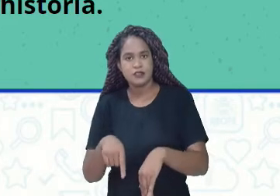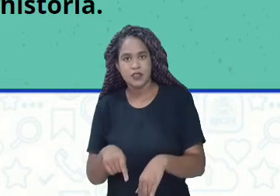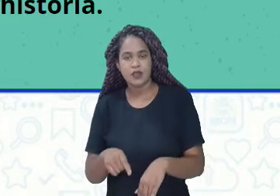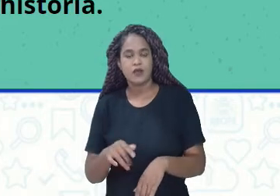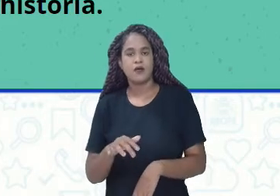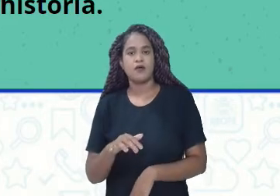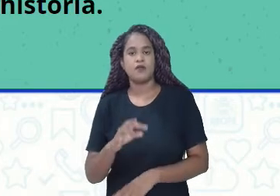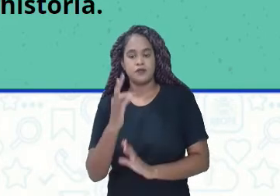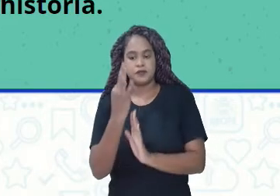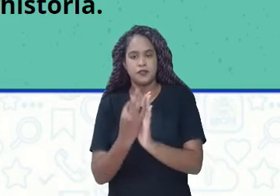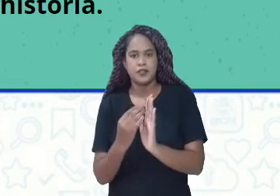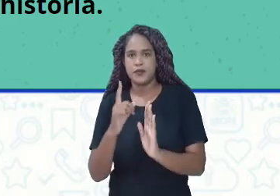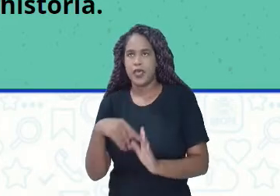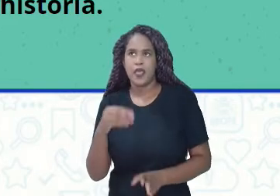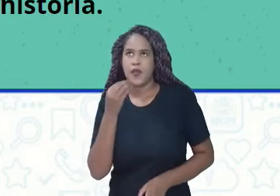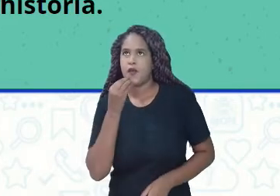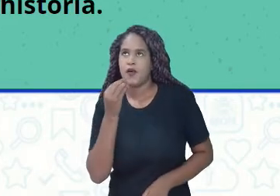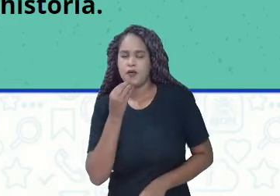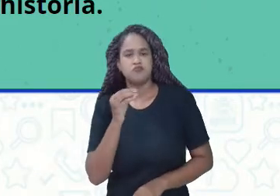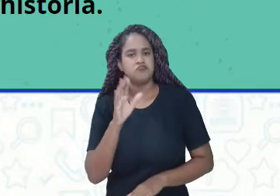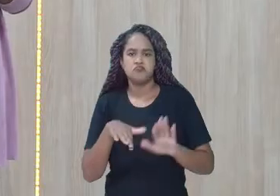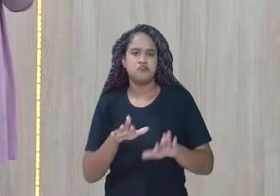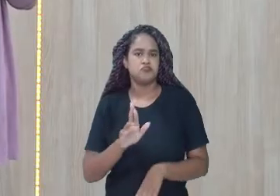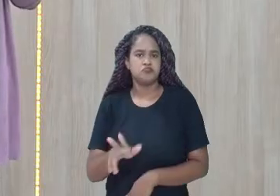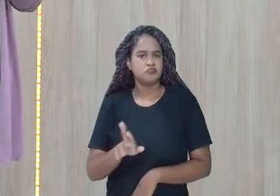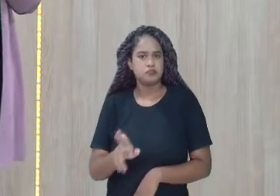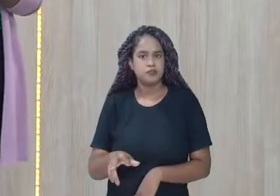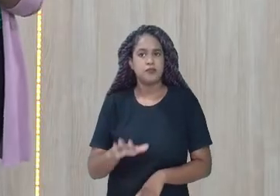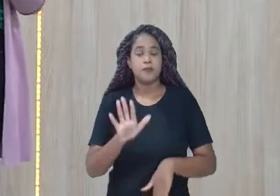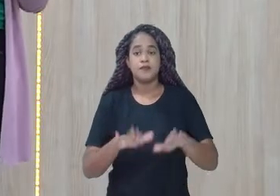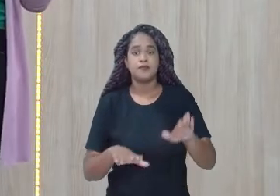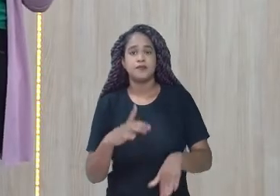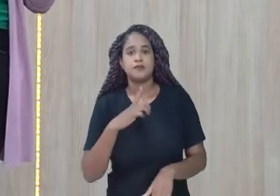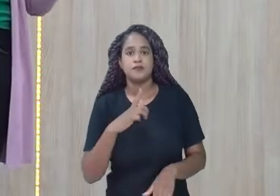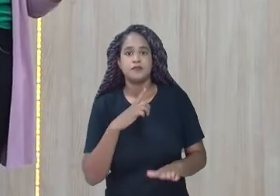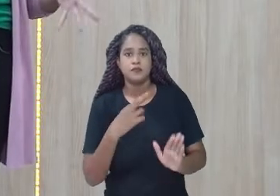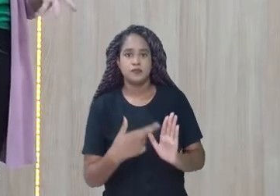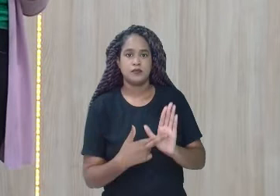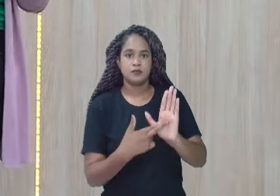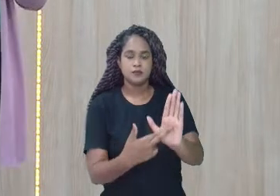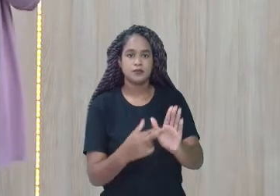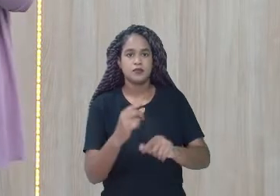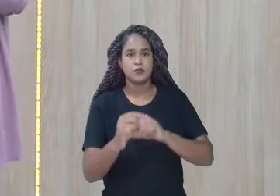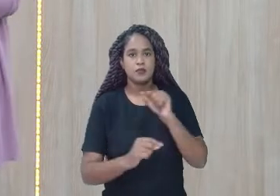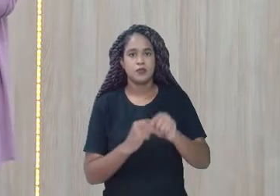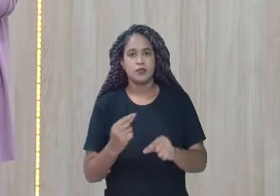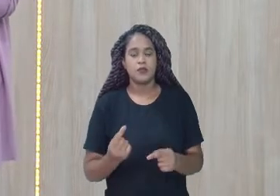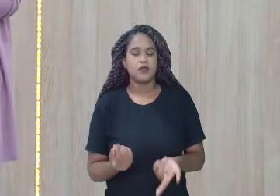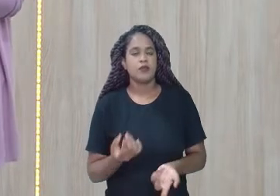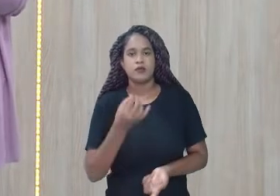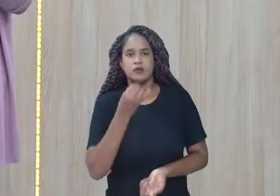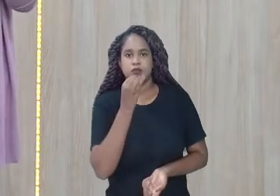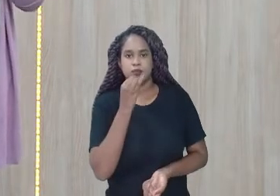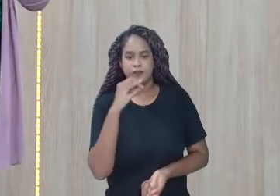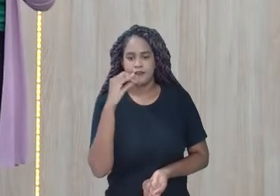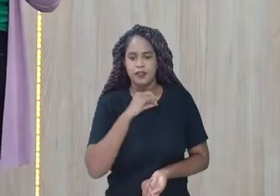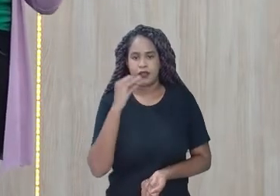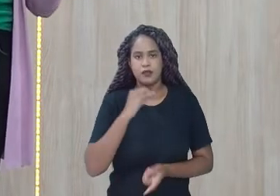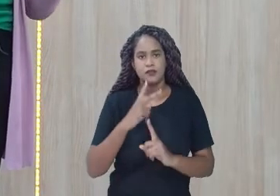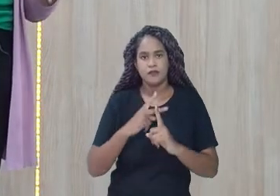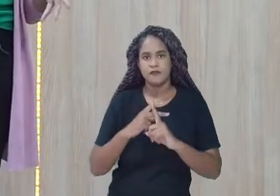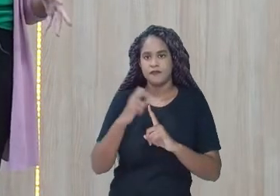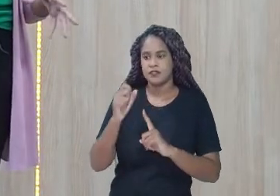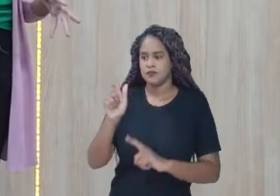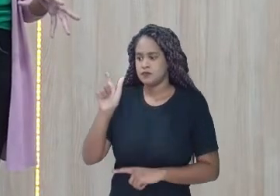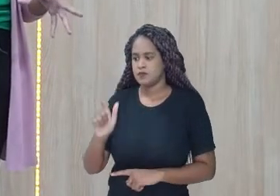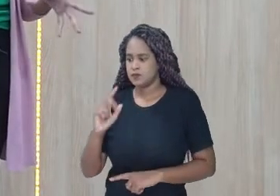Às vezes, muitas vezes, a gente vai ter na fábula a representação da fraqueza ganhando para a força. Então, a